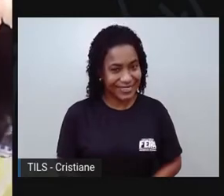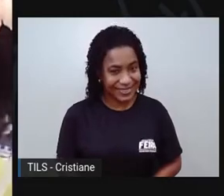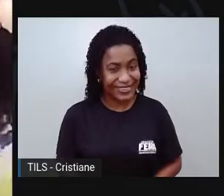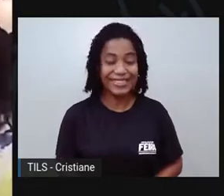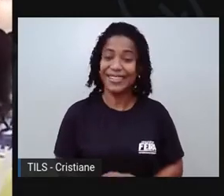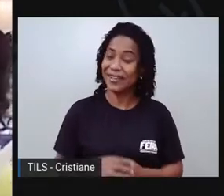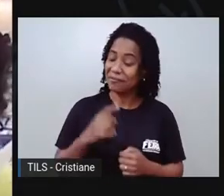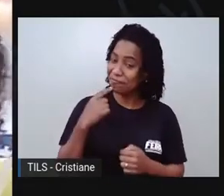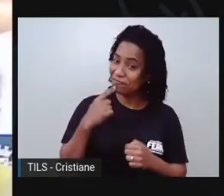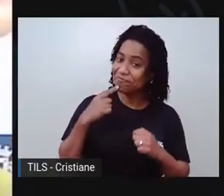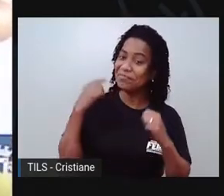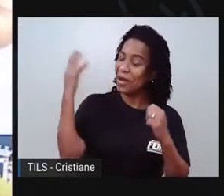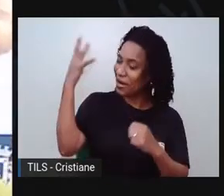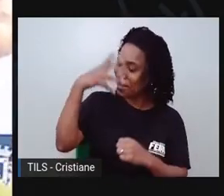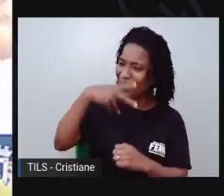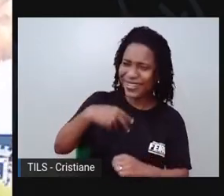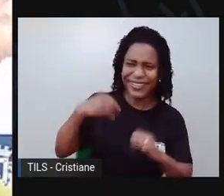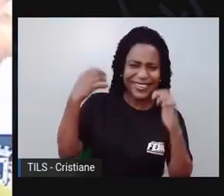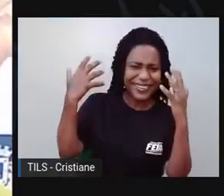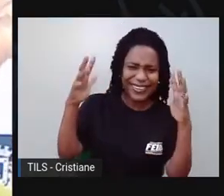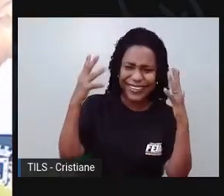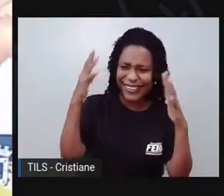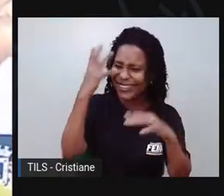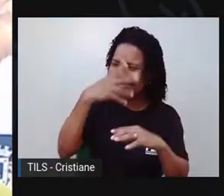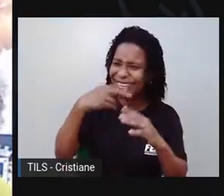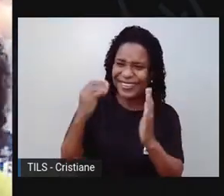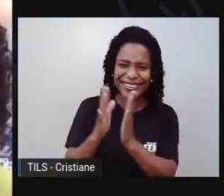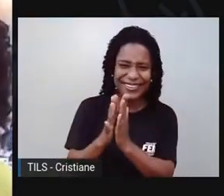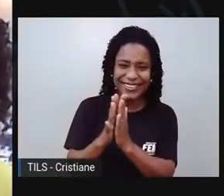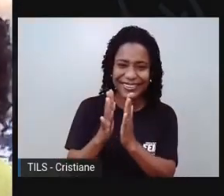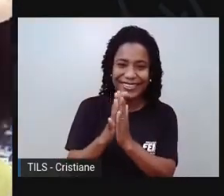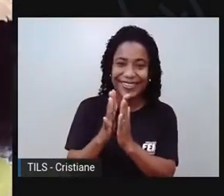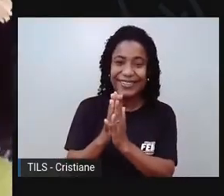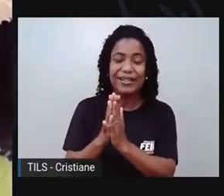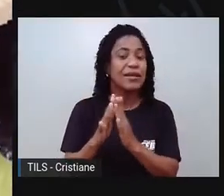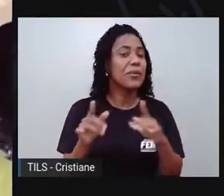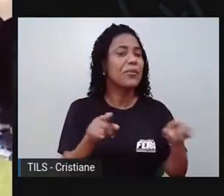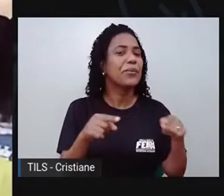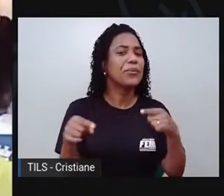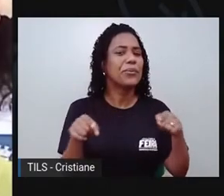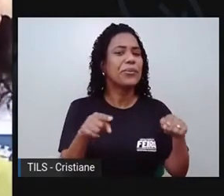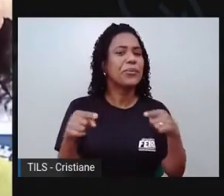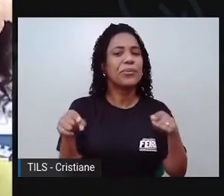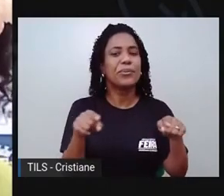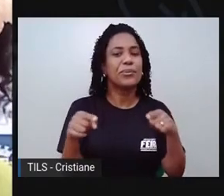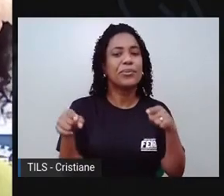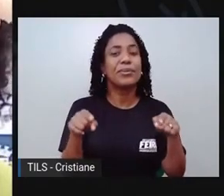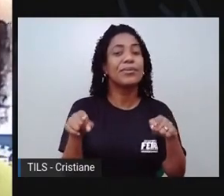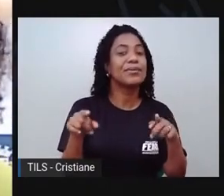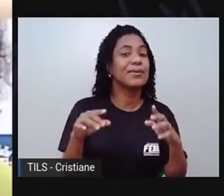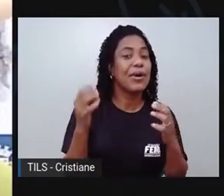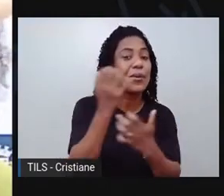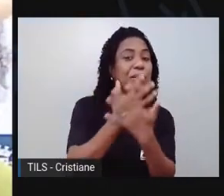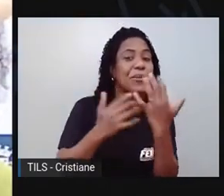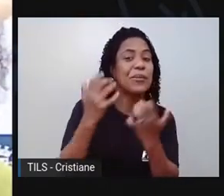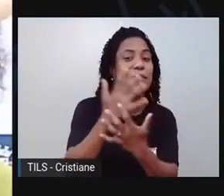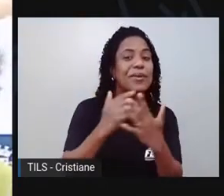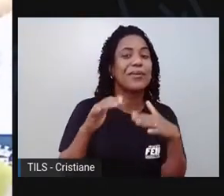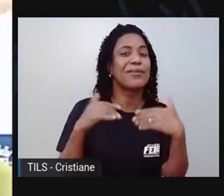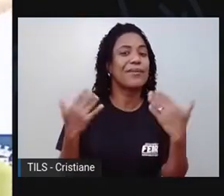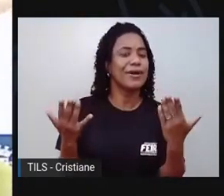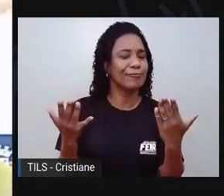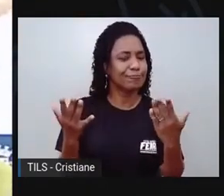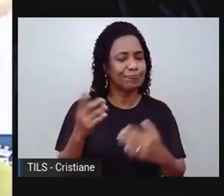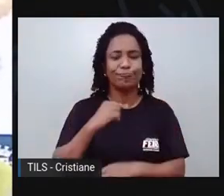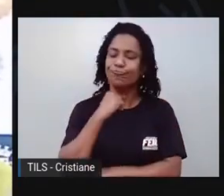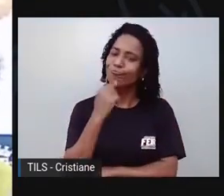E aí? Você sabe que música eu toquei? E Eu você? acho. Eu estou com muita dúvida